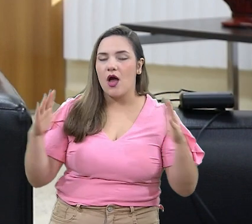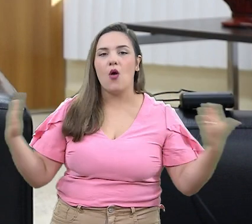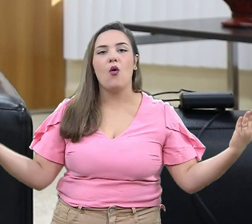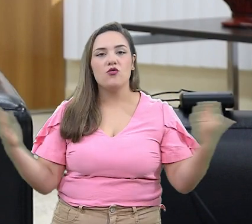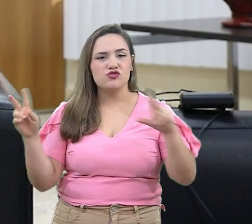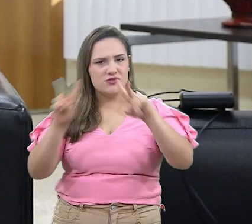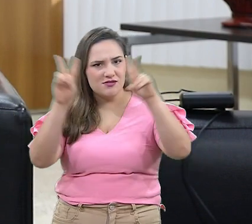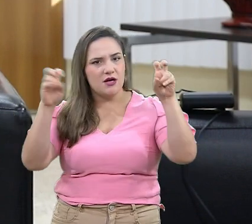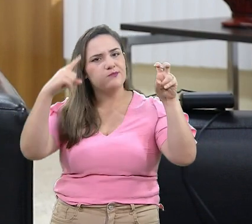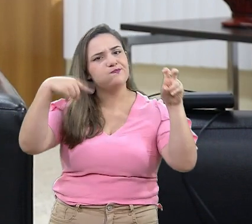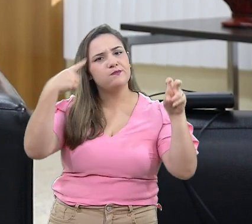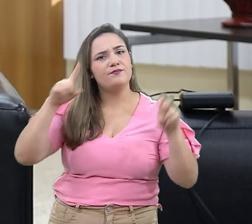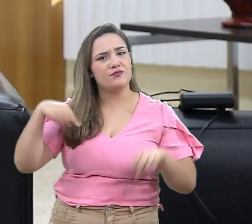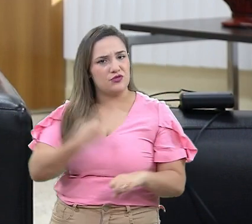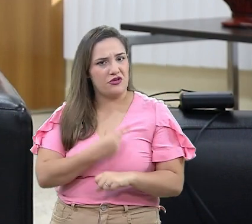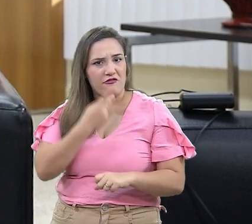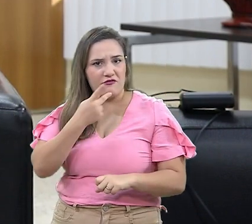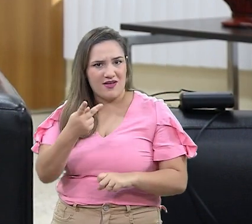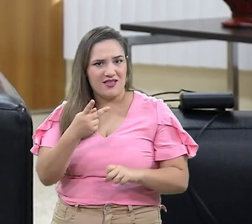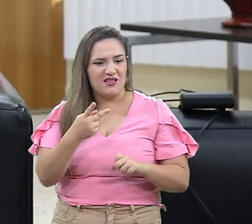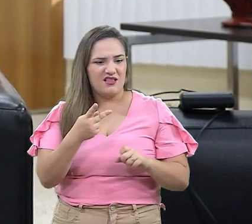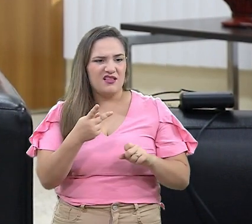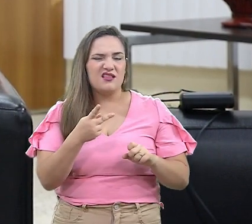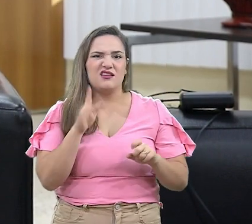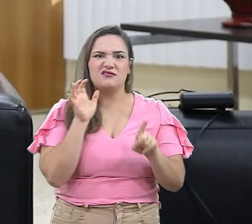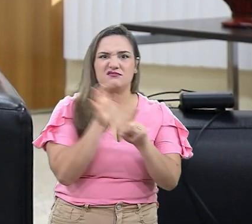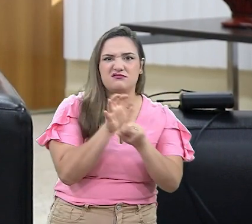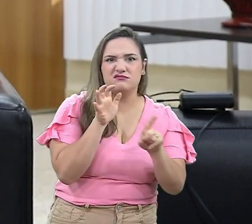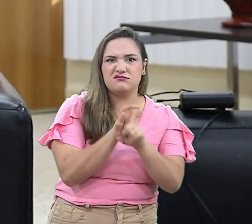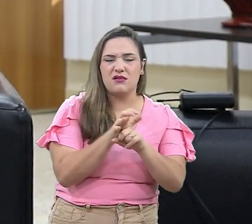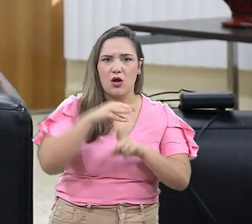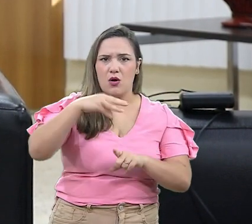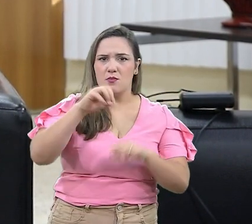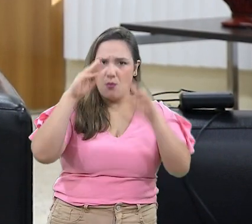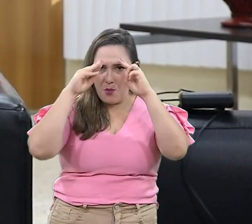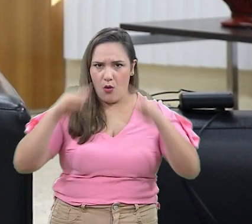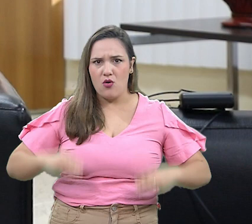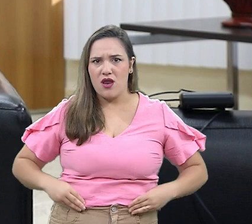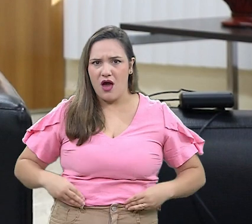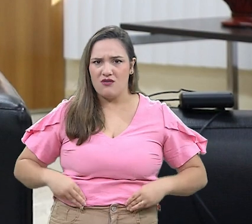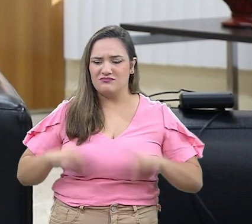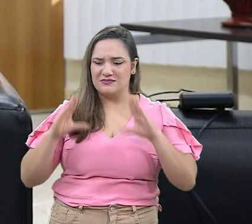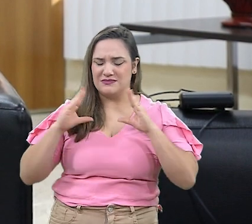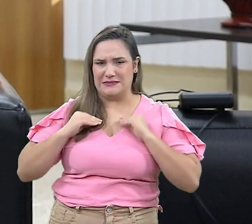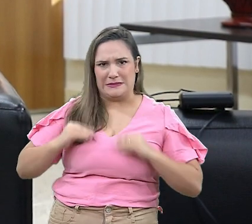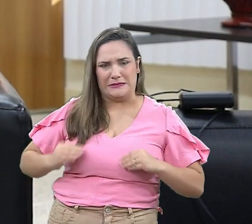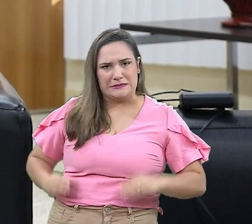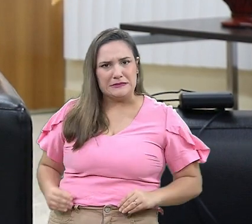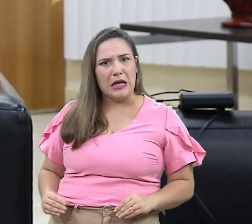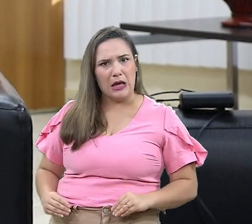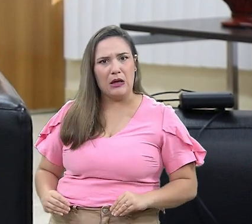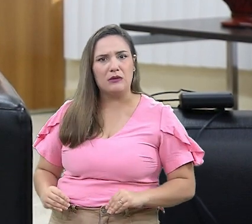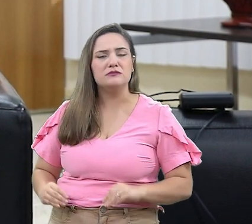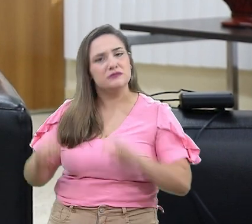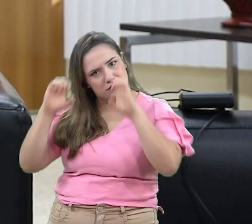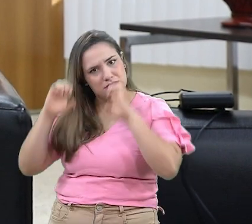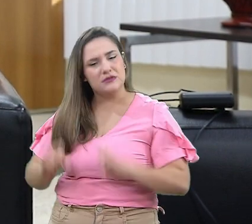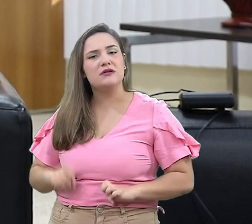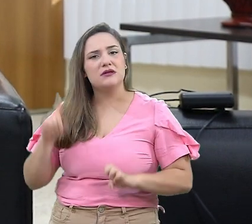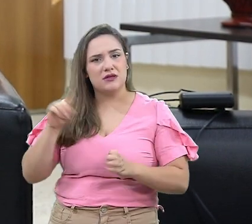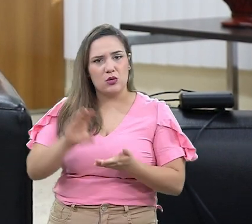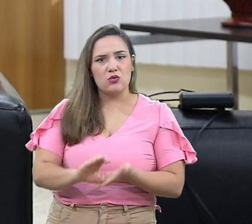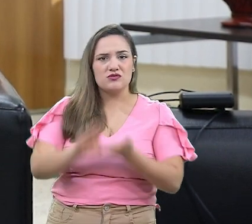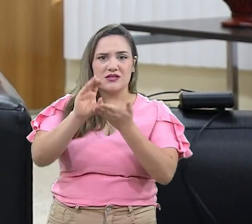Olá! Hoje, no mérito da questão, vamos falar sobre assédio moral, sexual e discriminação com base em uma resolução